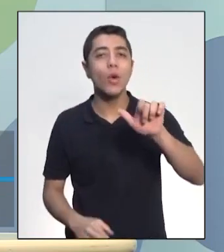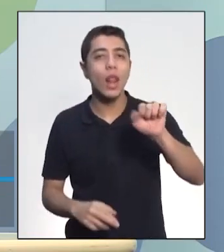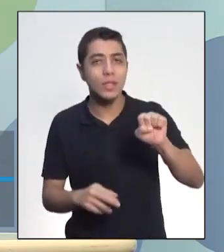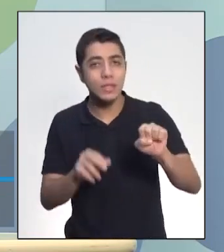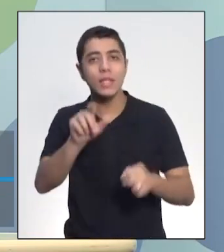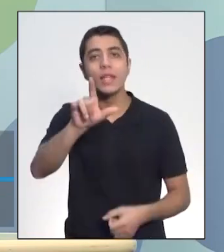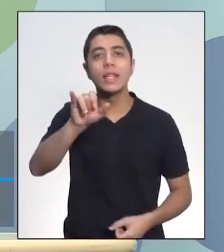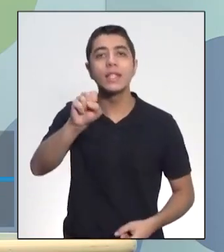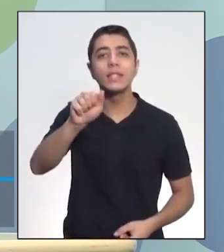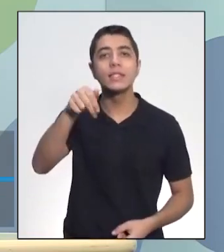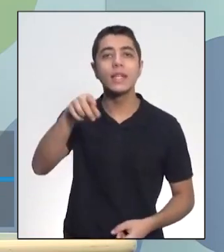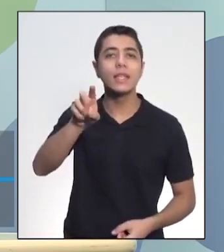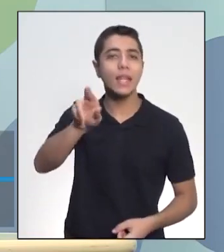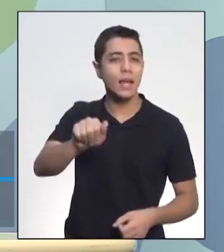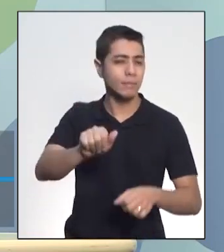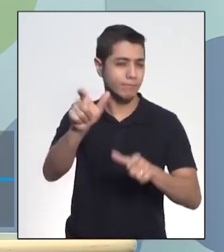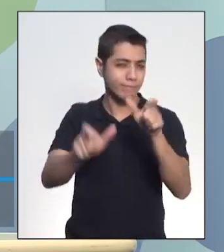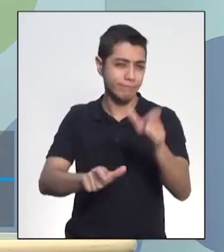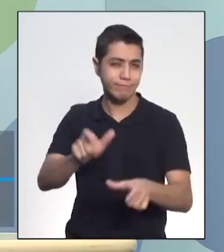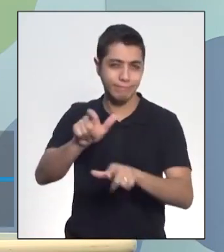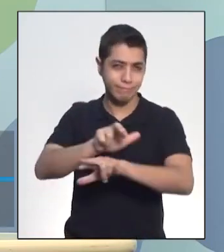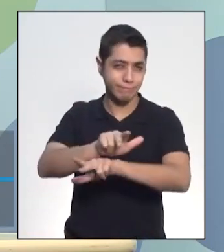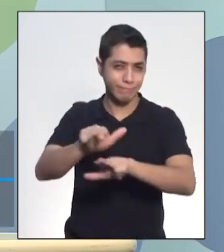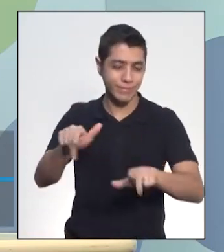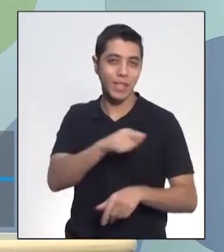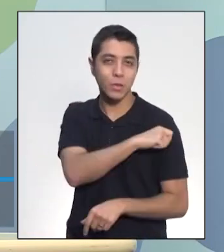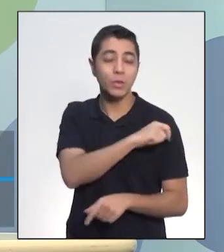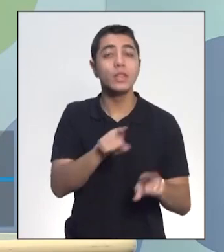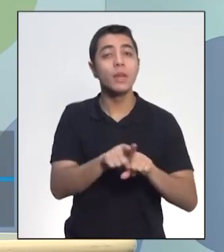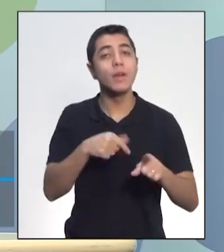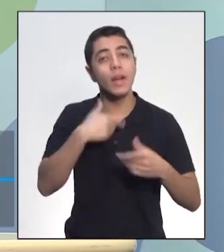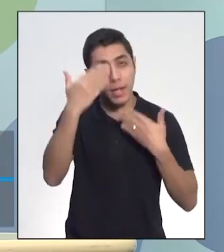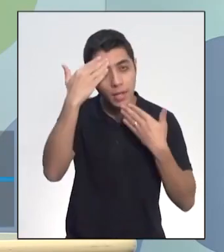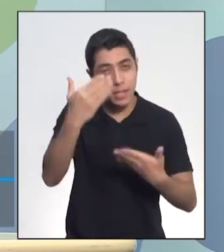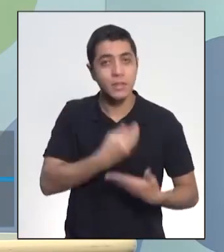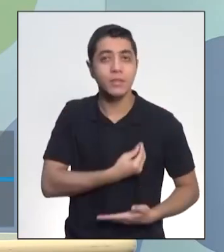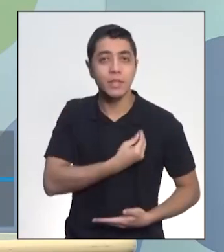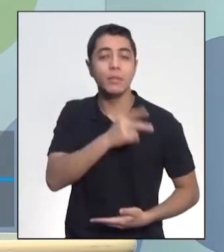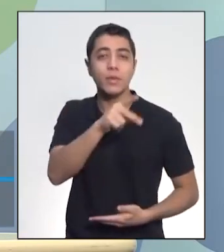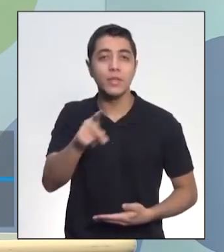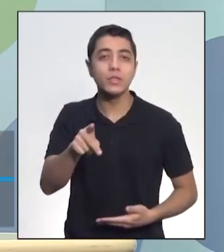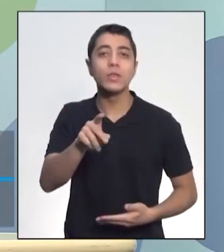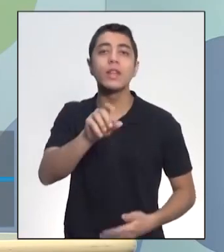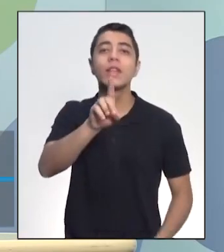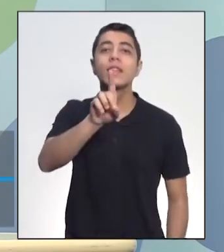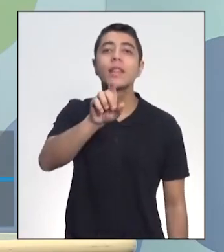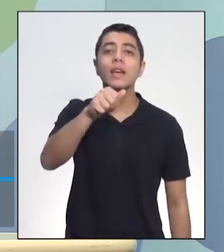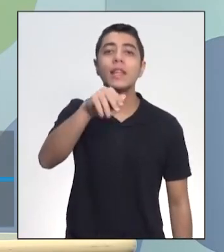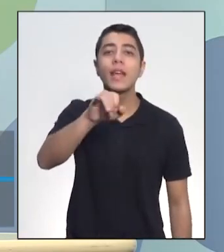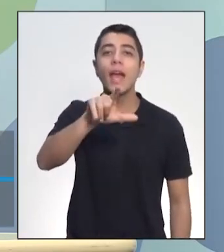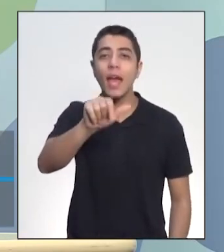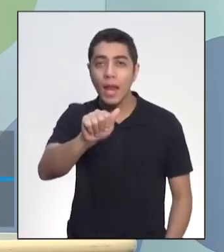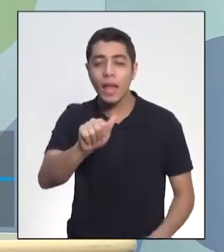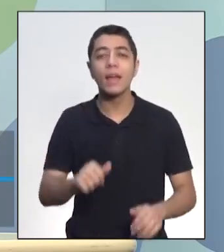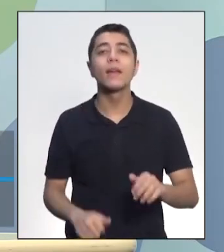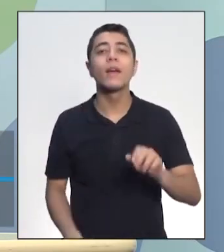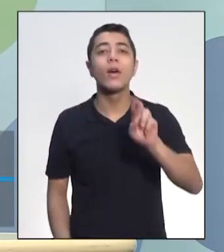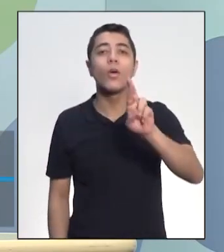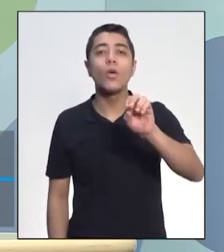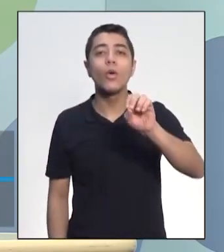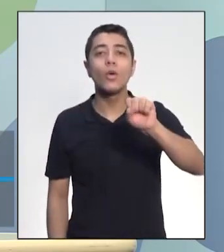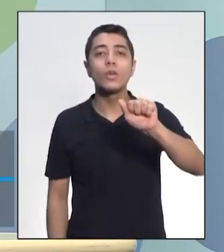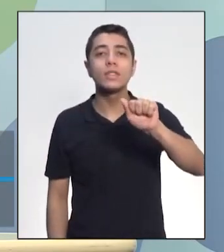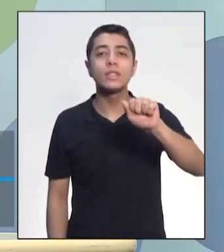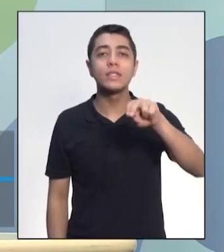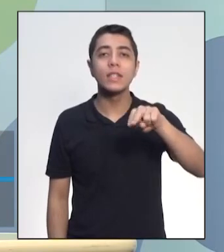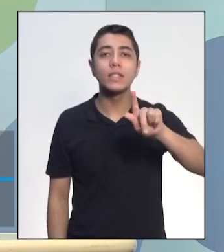Lisandra. Também quero agradecer a presença dos professores Daniela, Alexandre, José, Rosângela e Luiz. E aí,